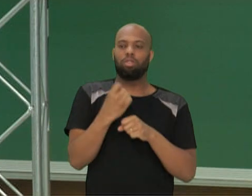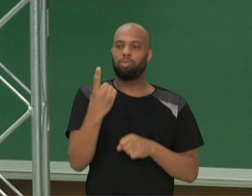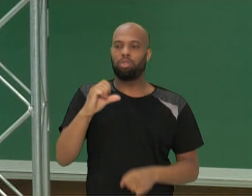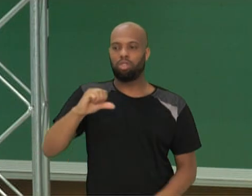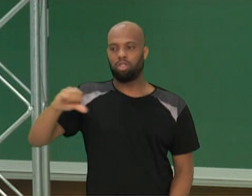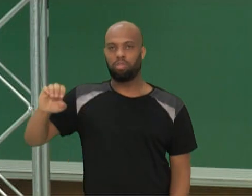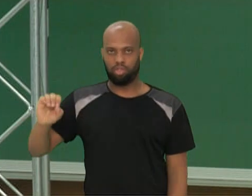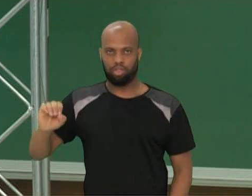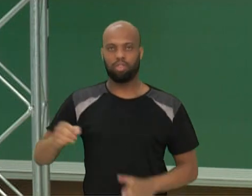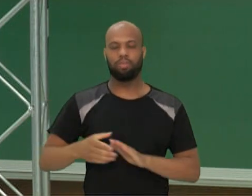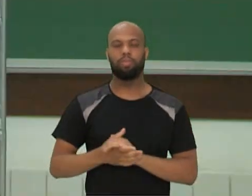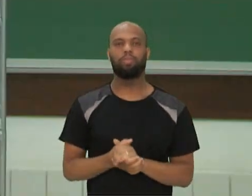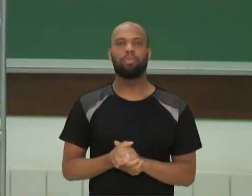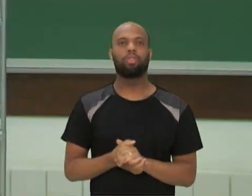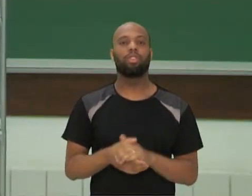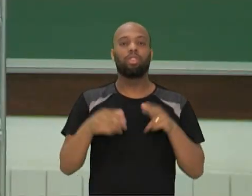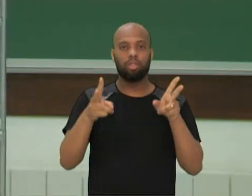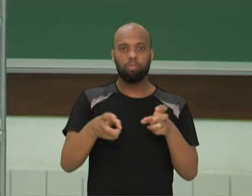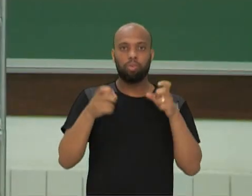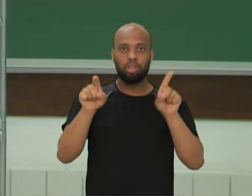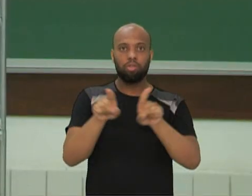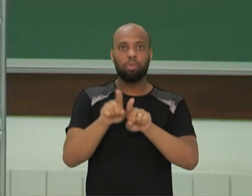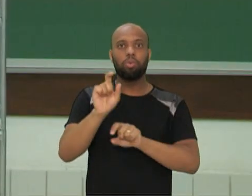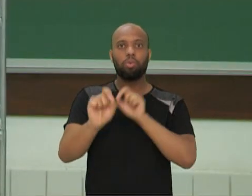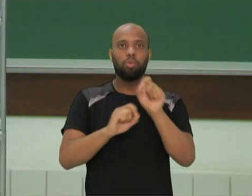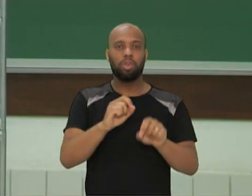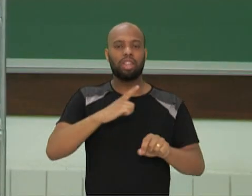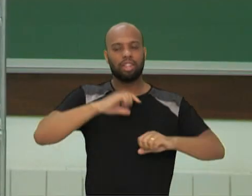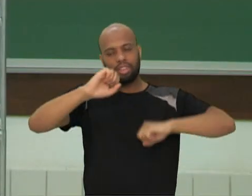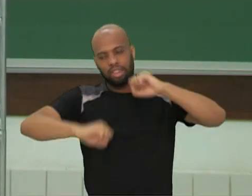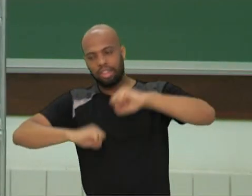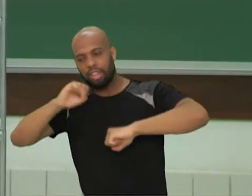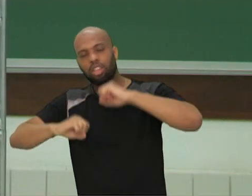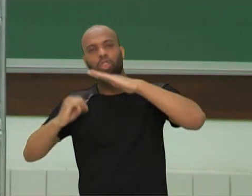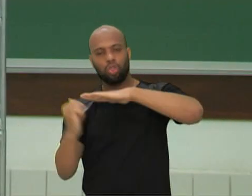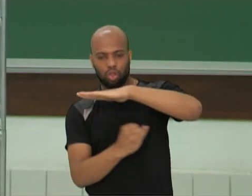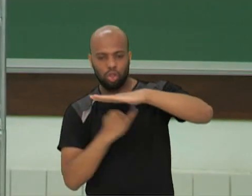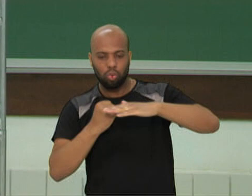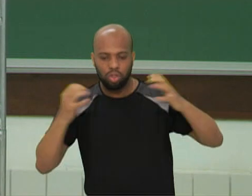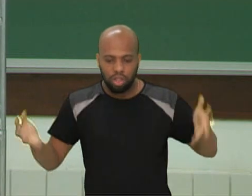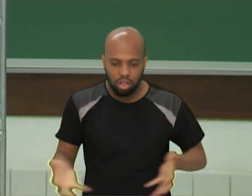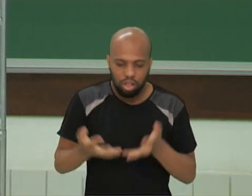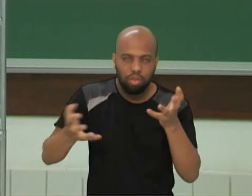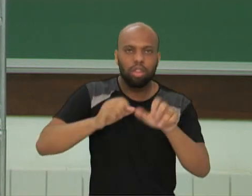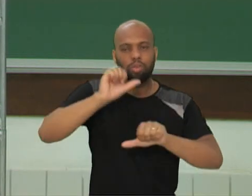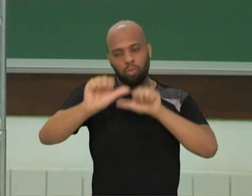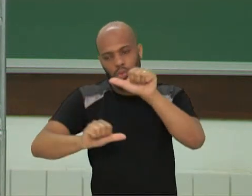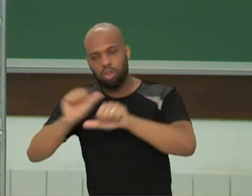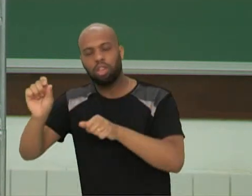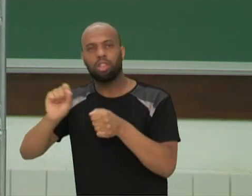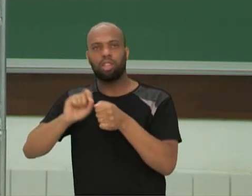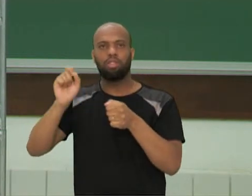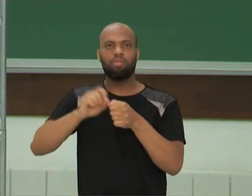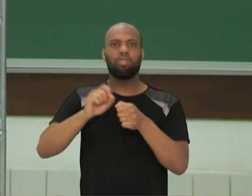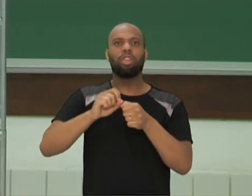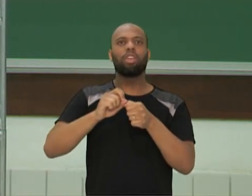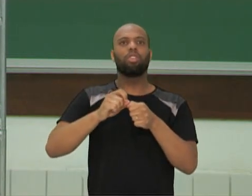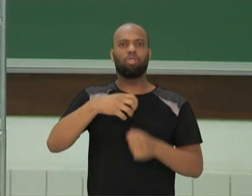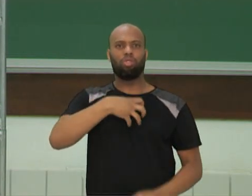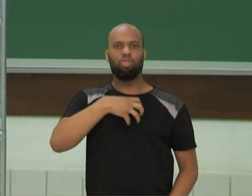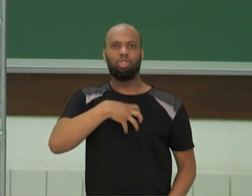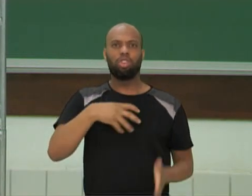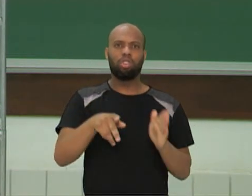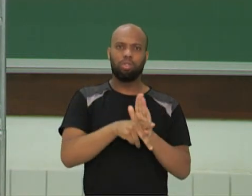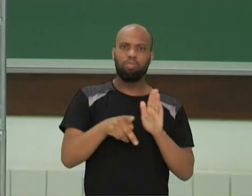por exemplo. Nós percebemos que as indústrias elas promoveram alterações nos aerossóis,